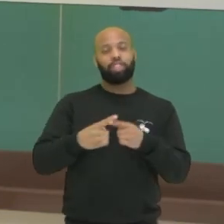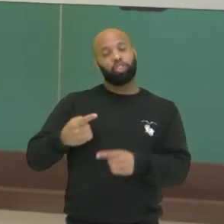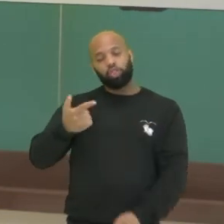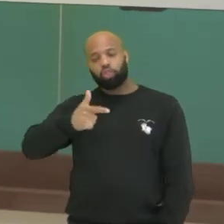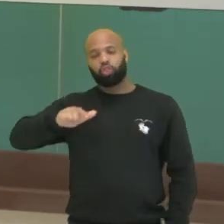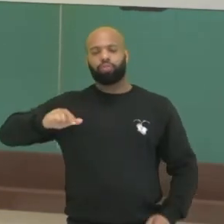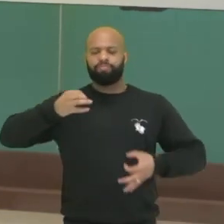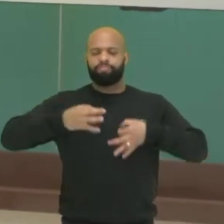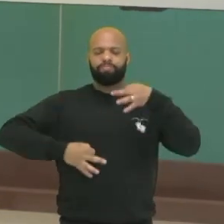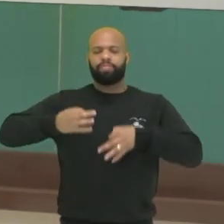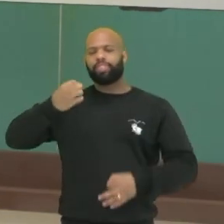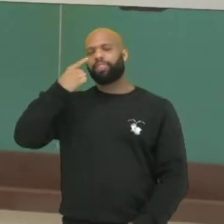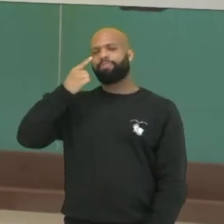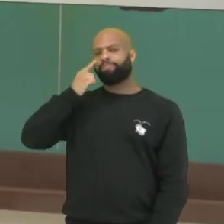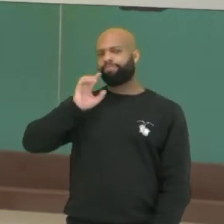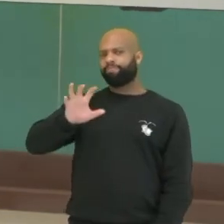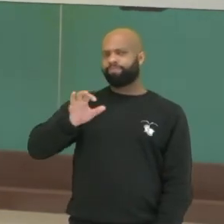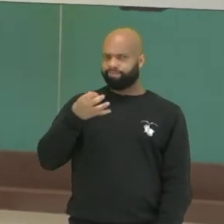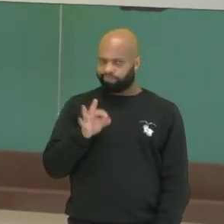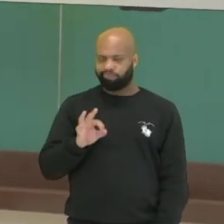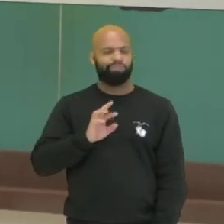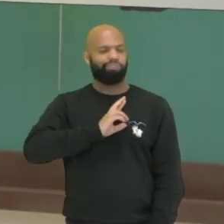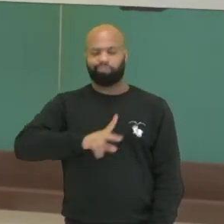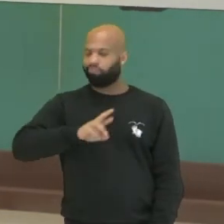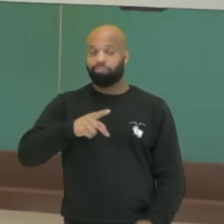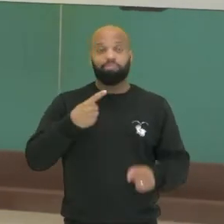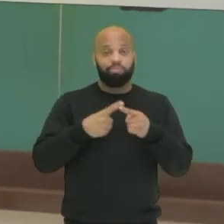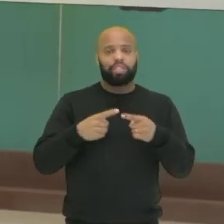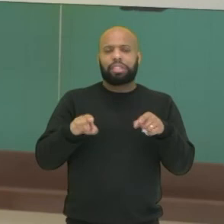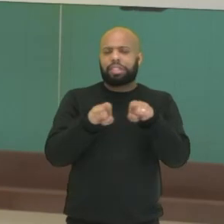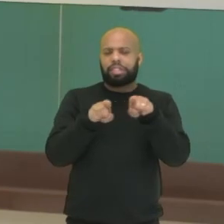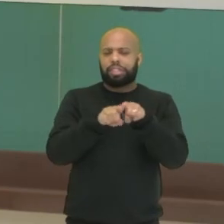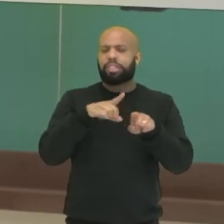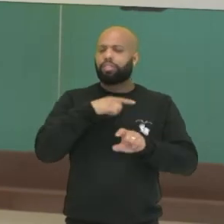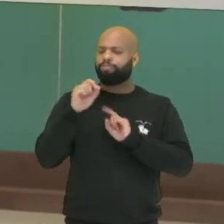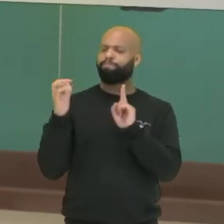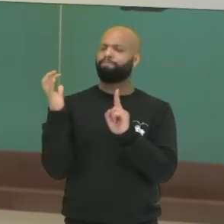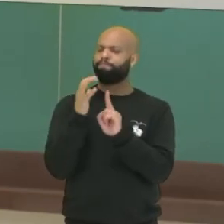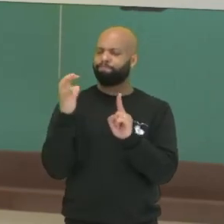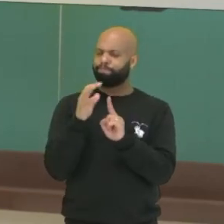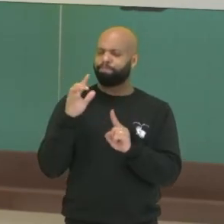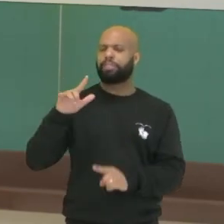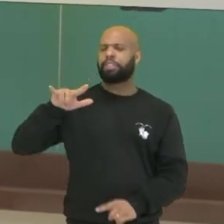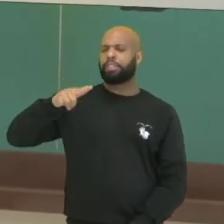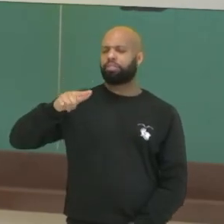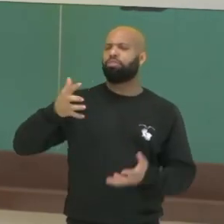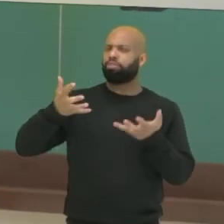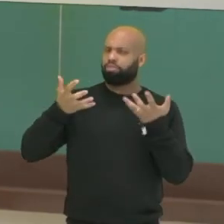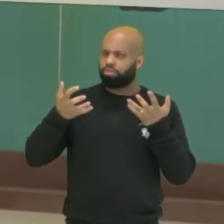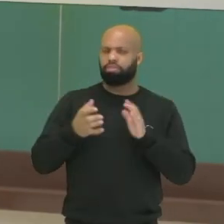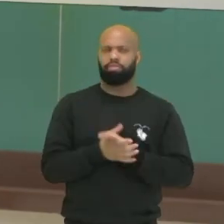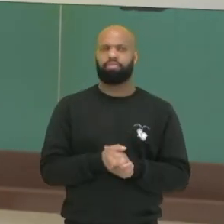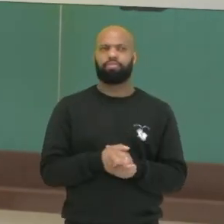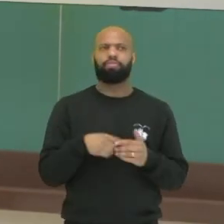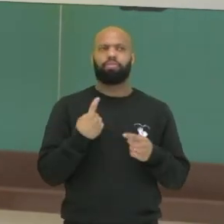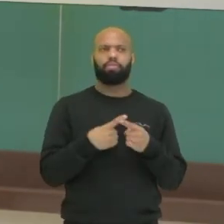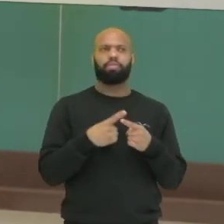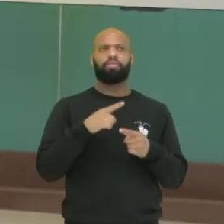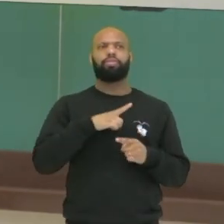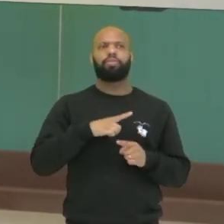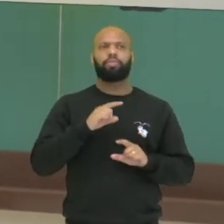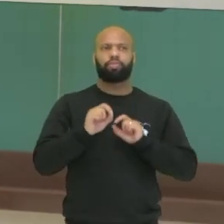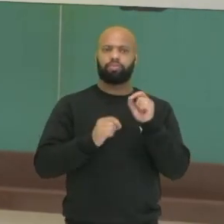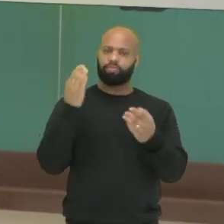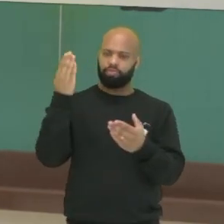campanha aqui também não é legal não. Aí nós temos também uma abusividade. Olha o que está dizendo lá. Teve mais uma ação